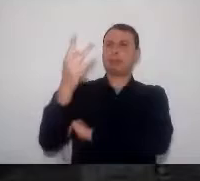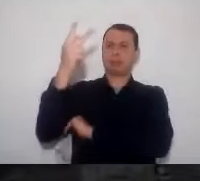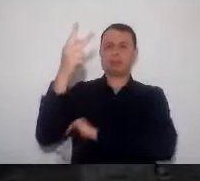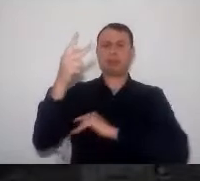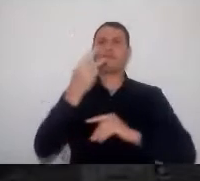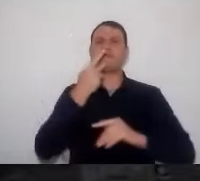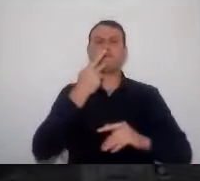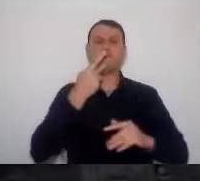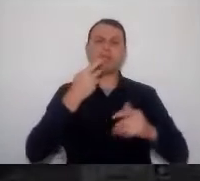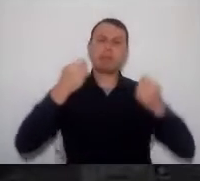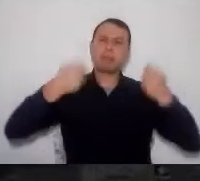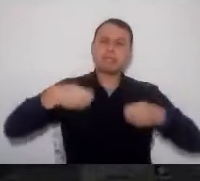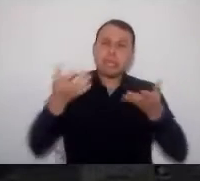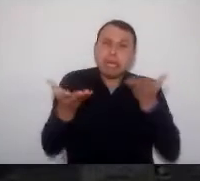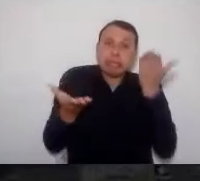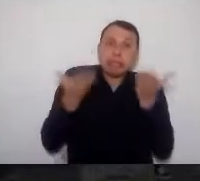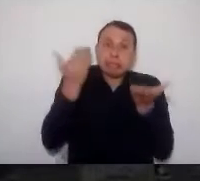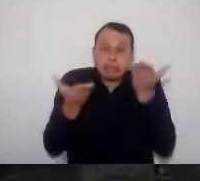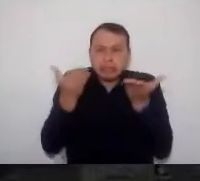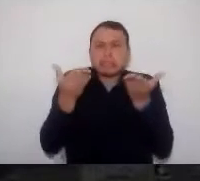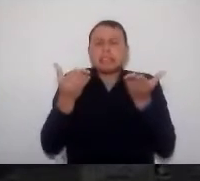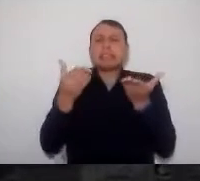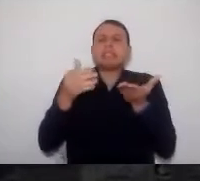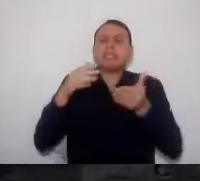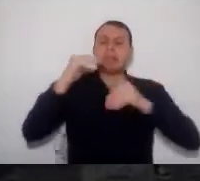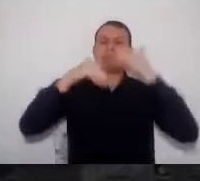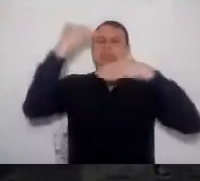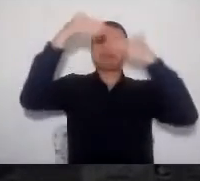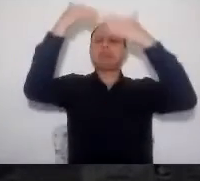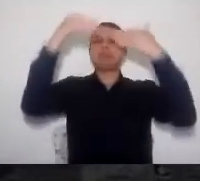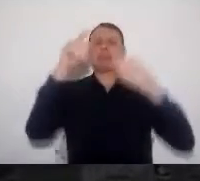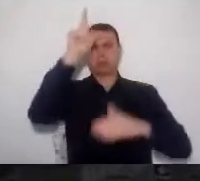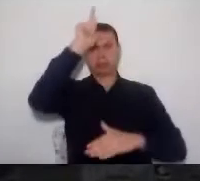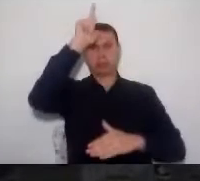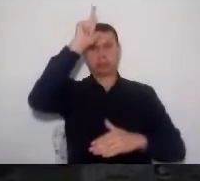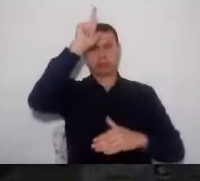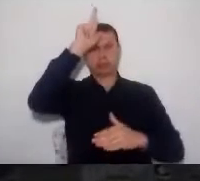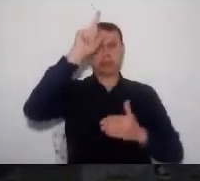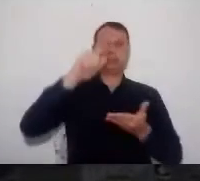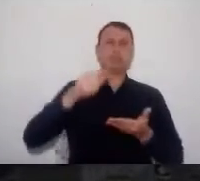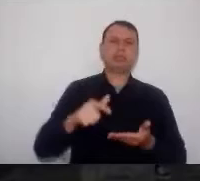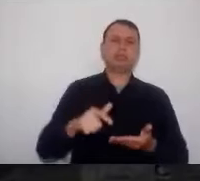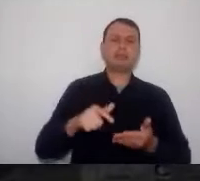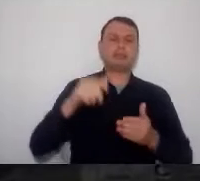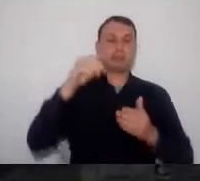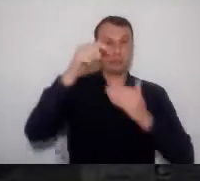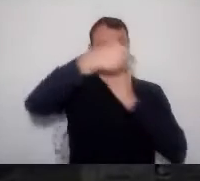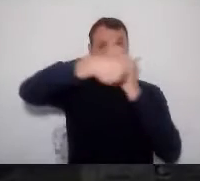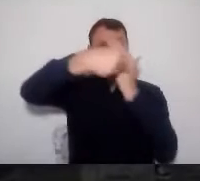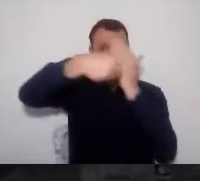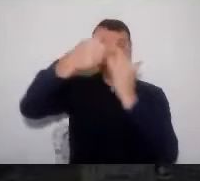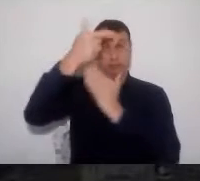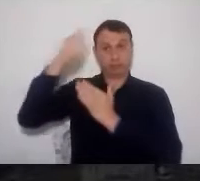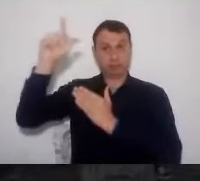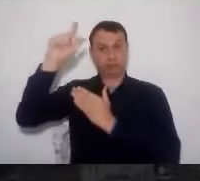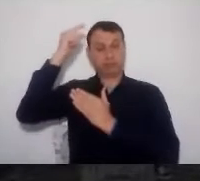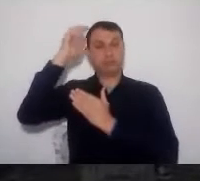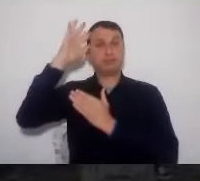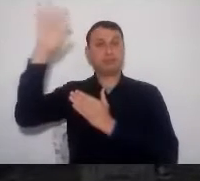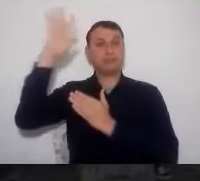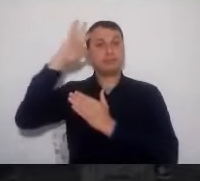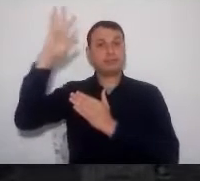unificação. Então, com base nas ideias do Johann Schacht, ele criou